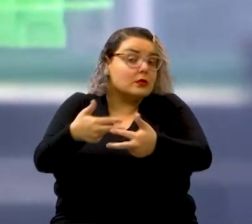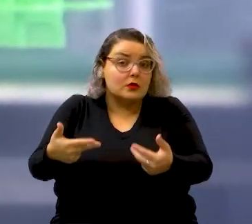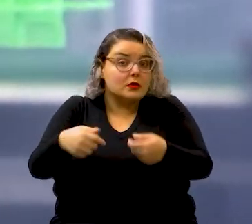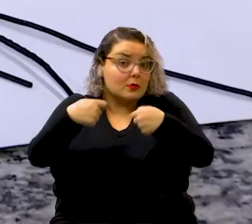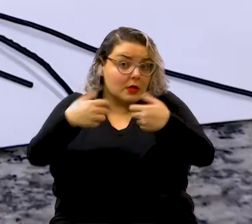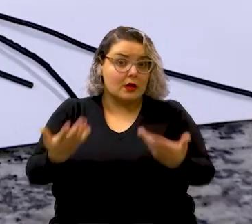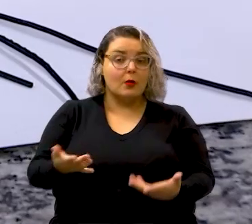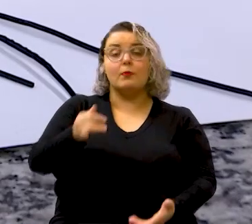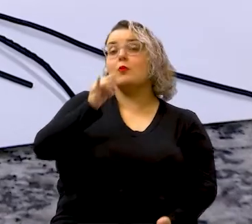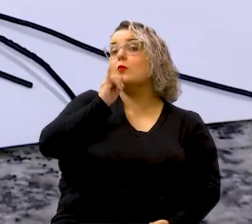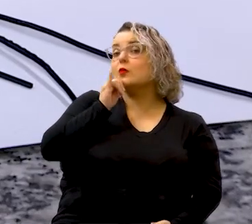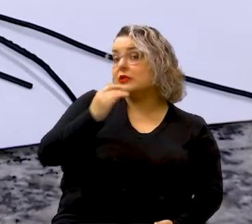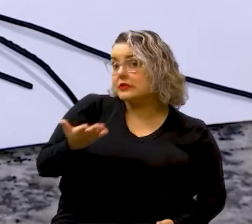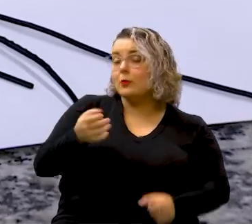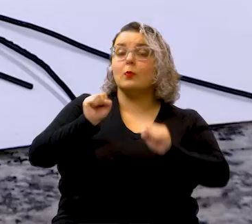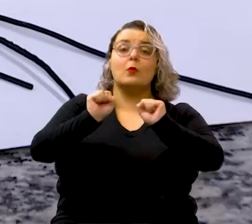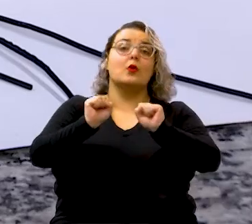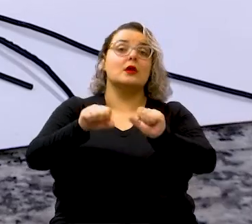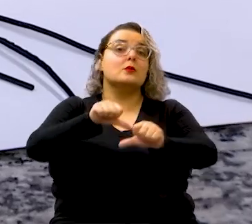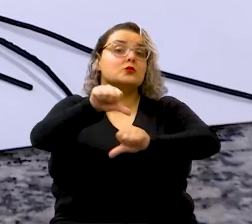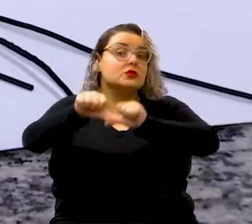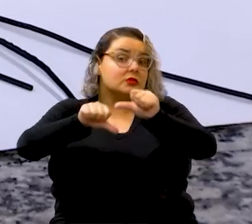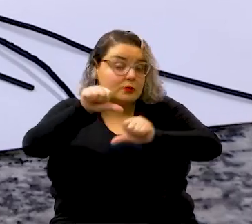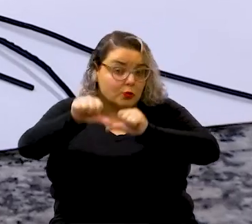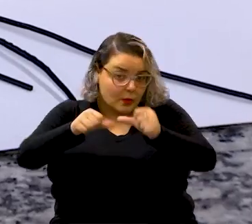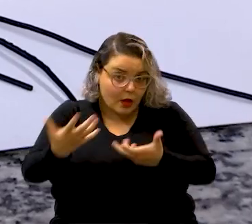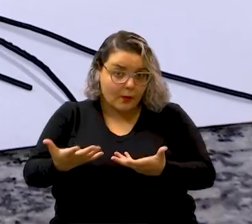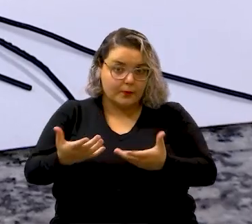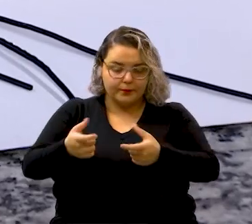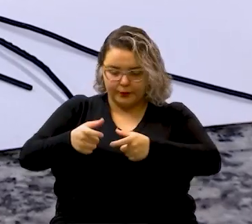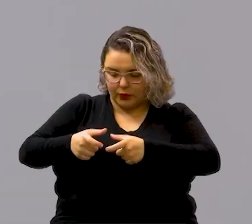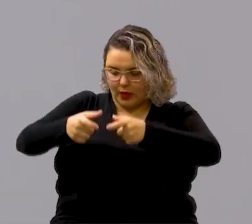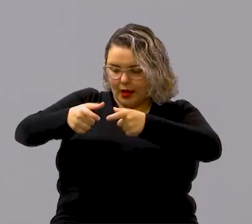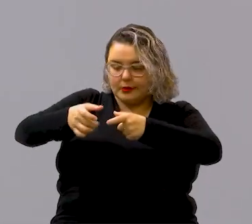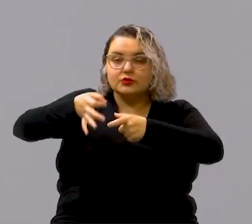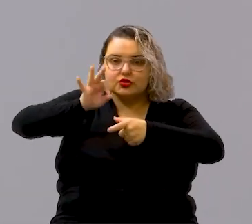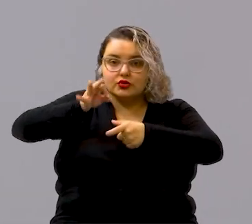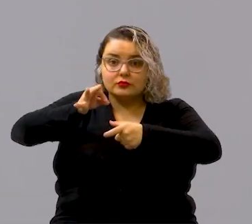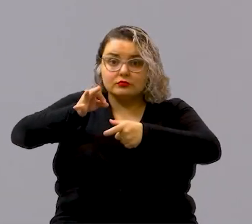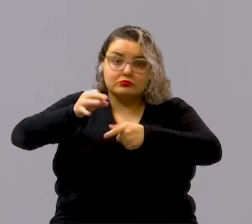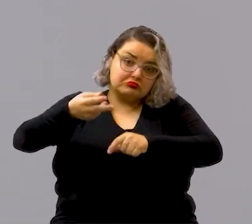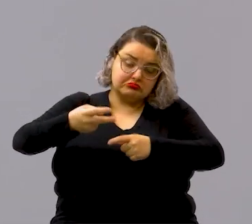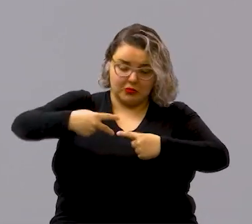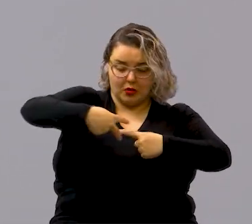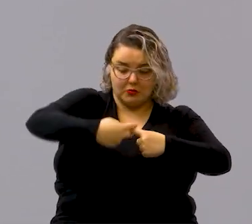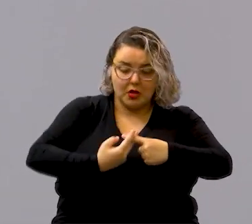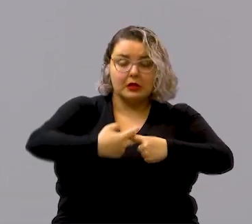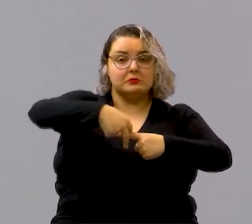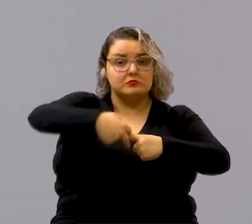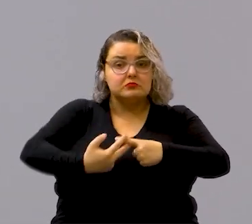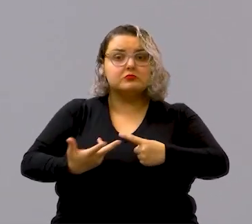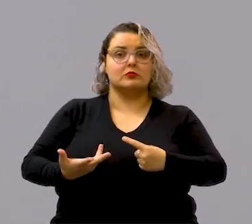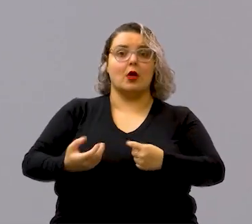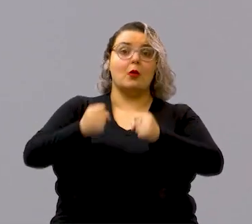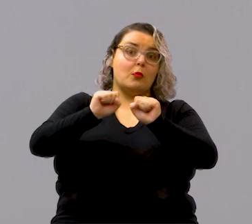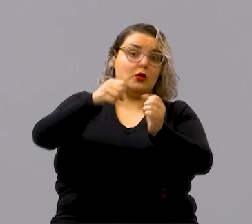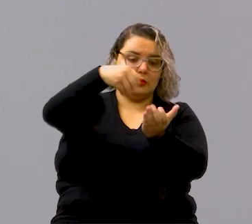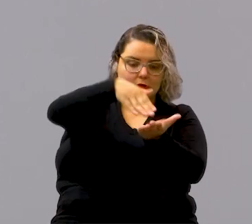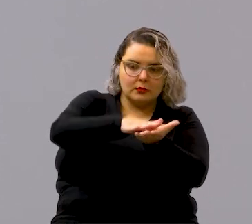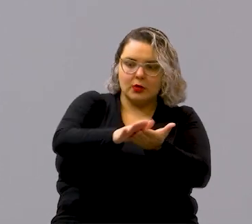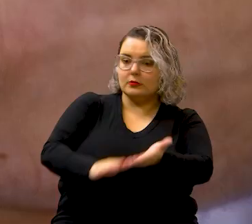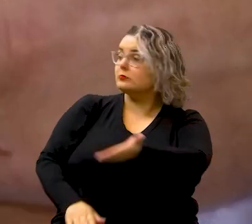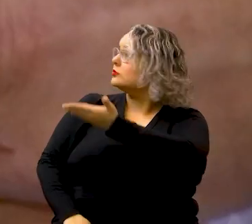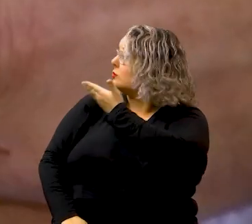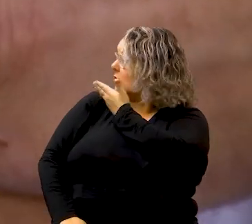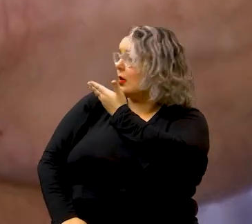eu precisar. Por exemplo, nós podemos transformar cápsulas de café em ferramentas. A gente pode imprimir, por